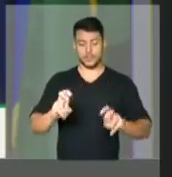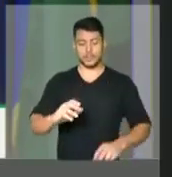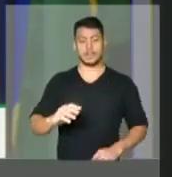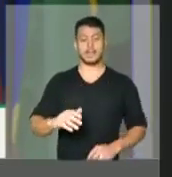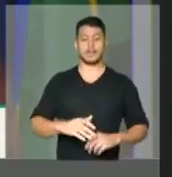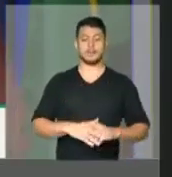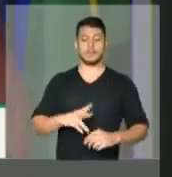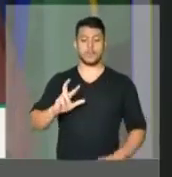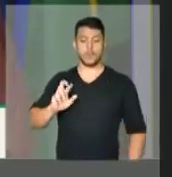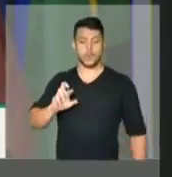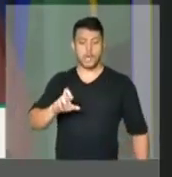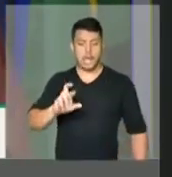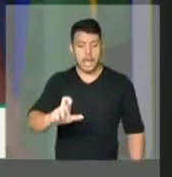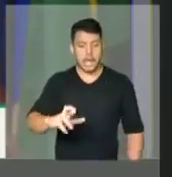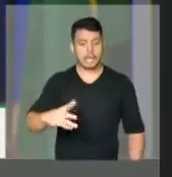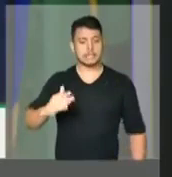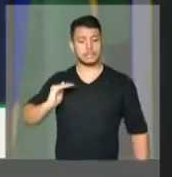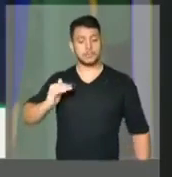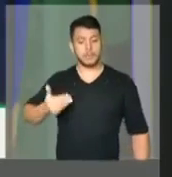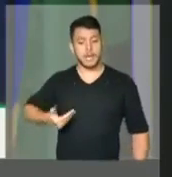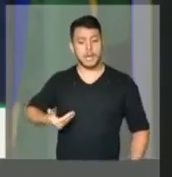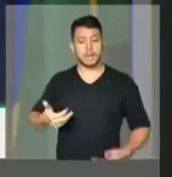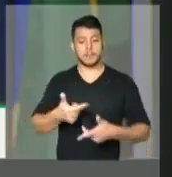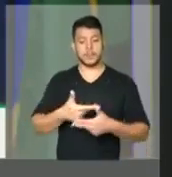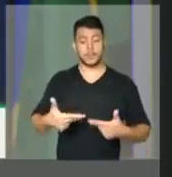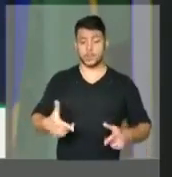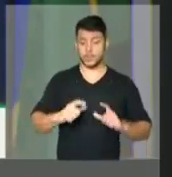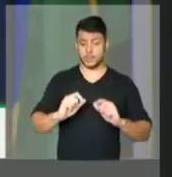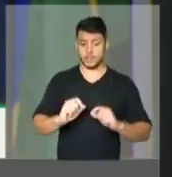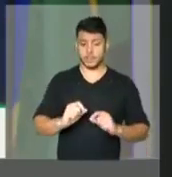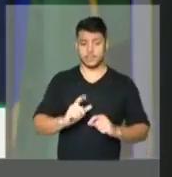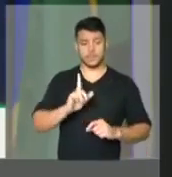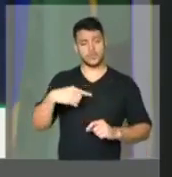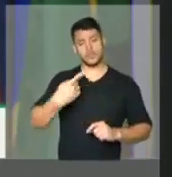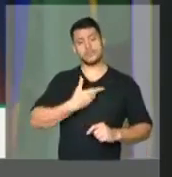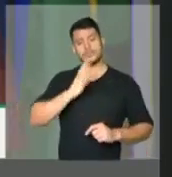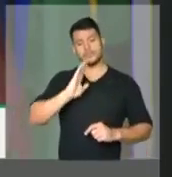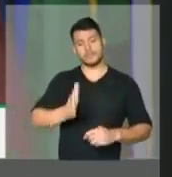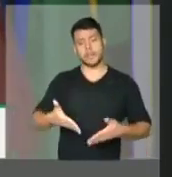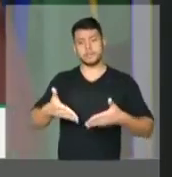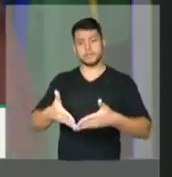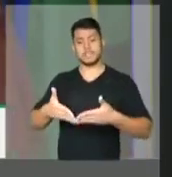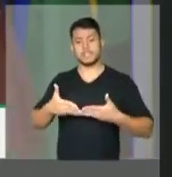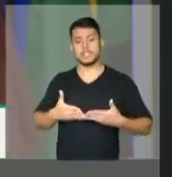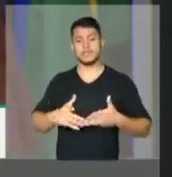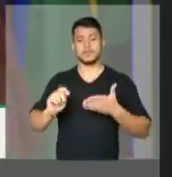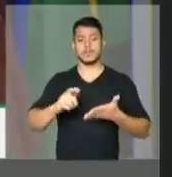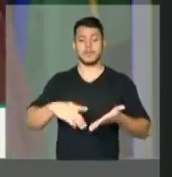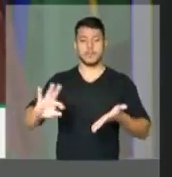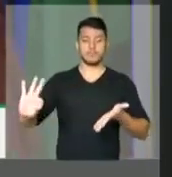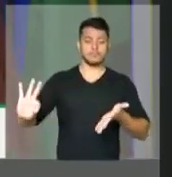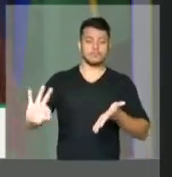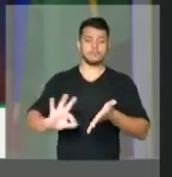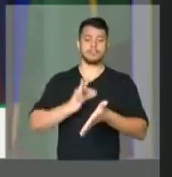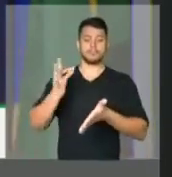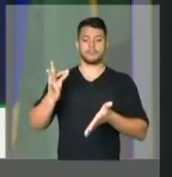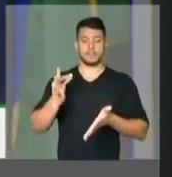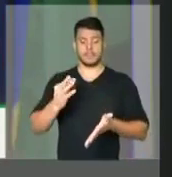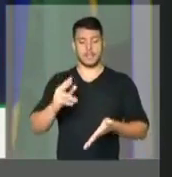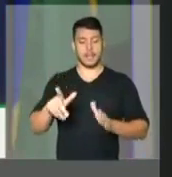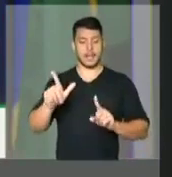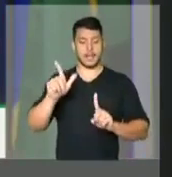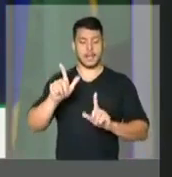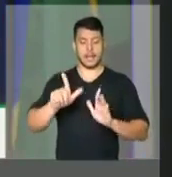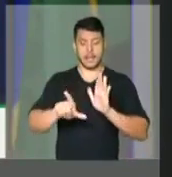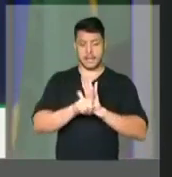fazendo esta solicitação. Aprove, sancione, melhor dizendo, a lei dos 30 dias